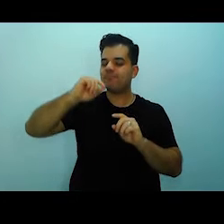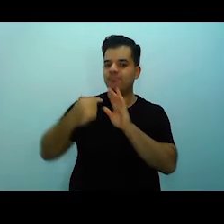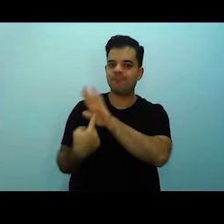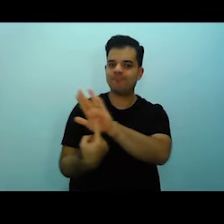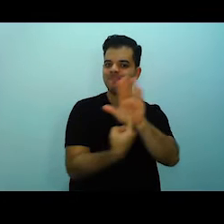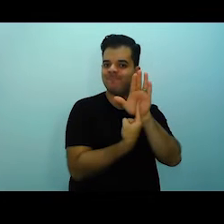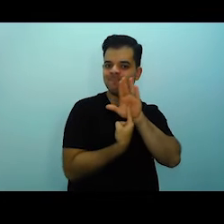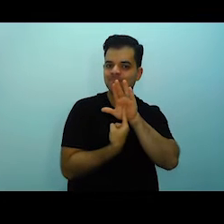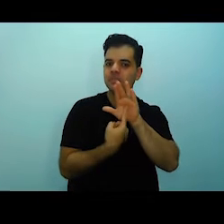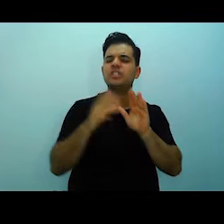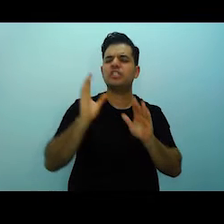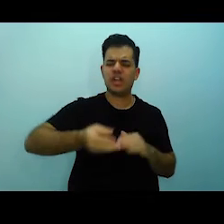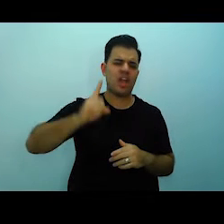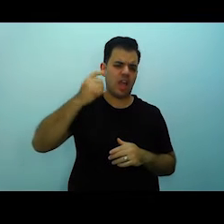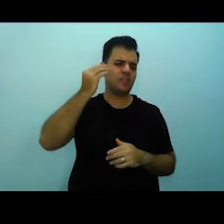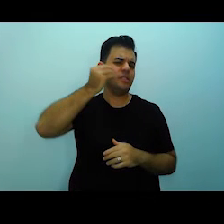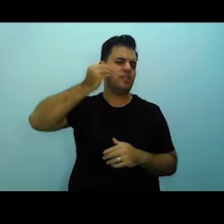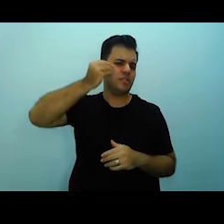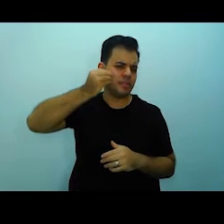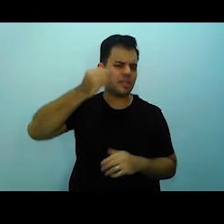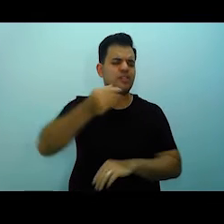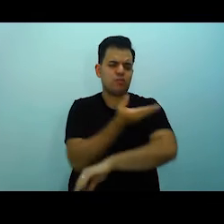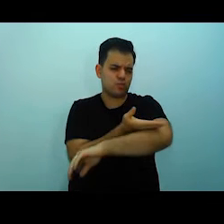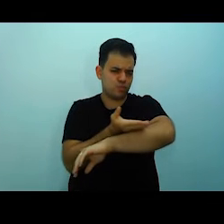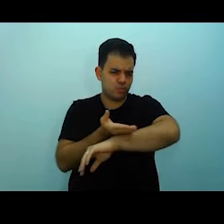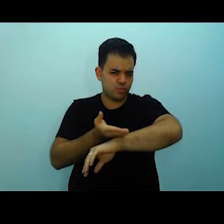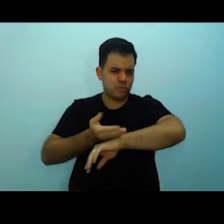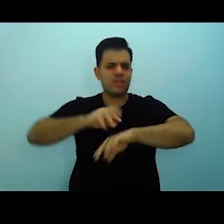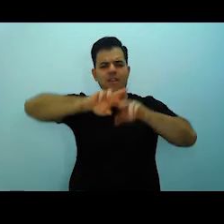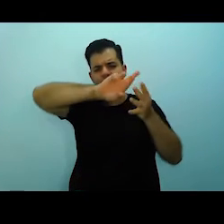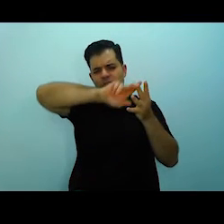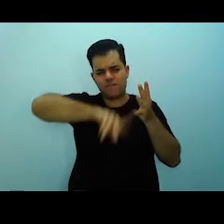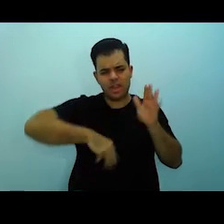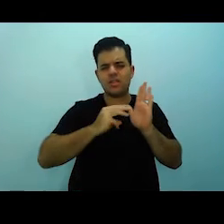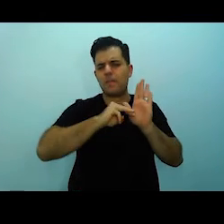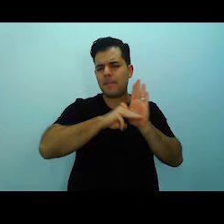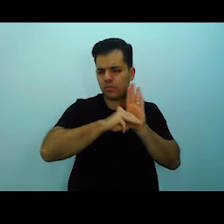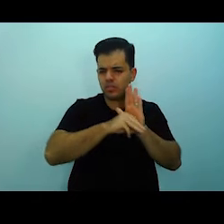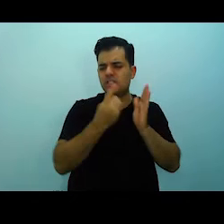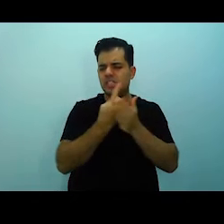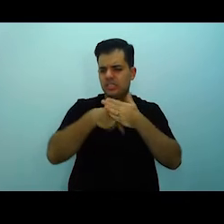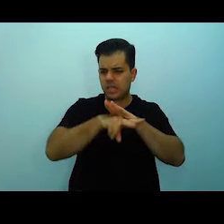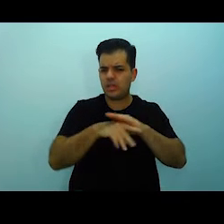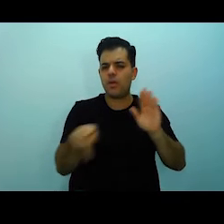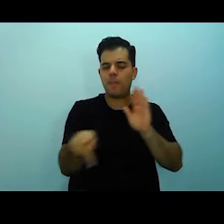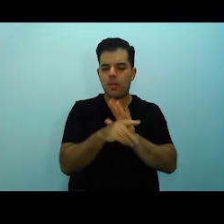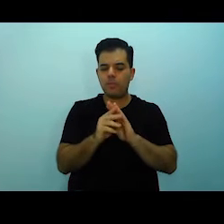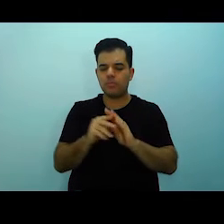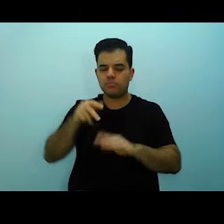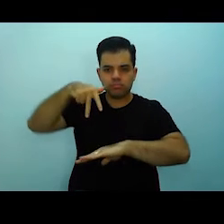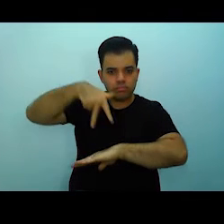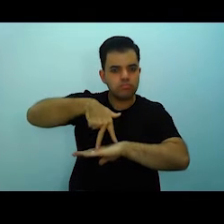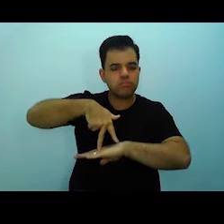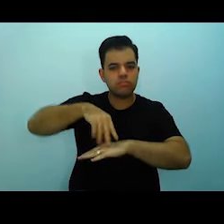salientar que a gente já tem experiência de rodar o duplo diamante e, inclusive, outras metodologias de design no contexto presencial. Mas,